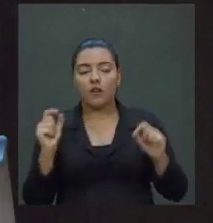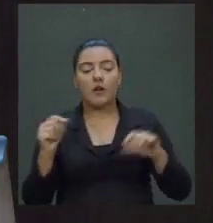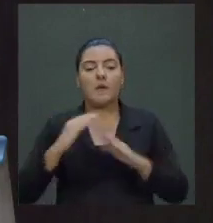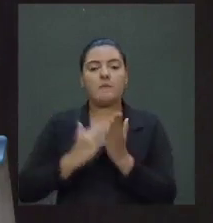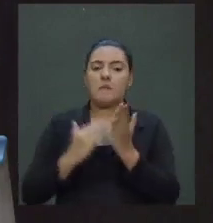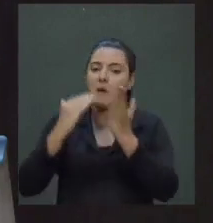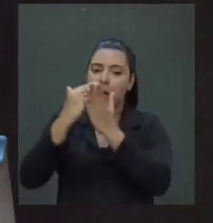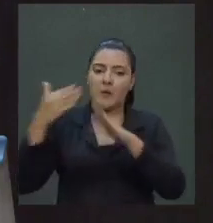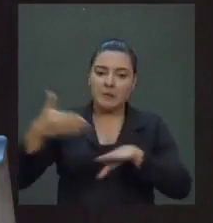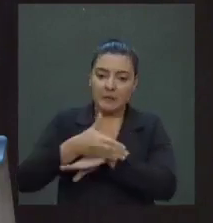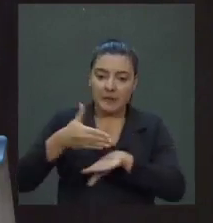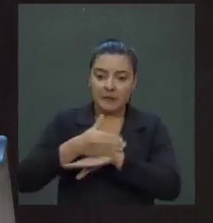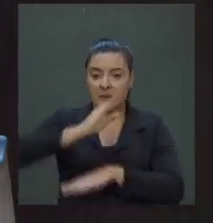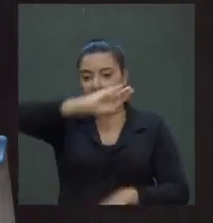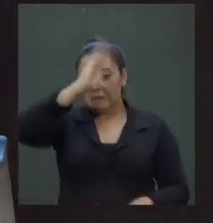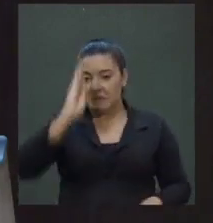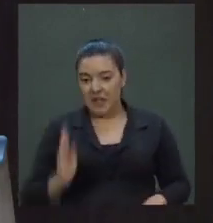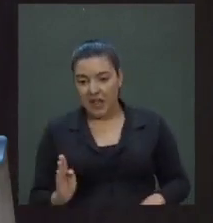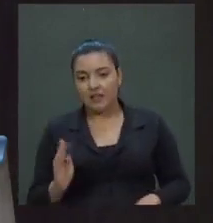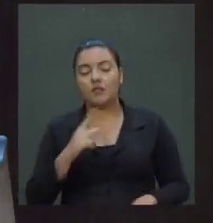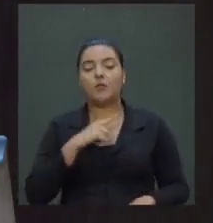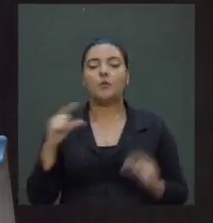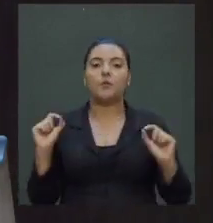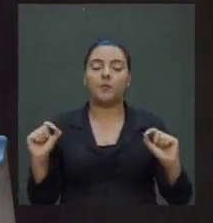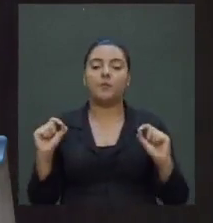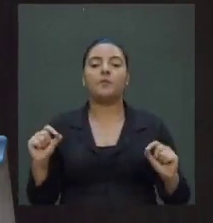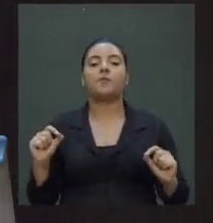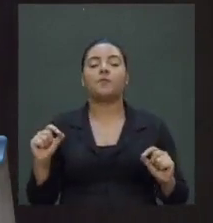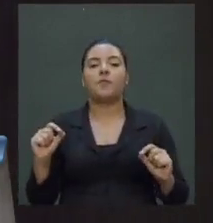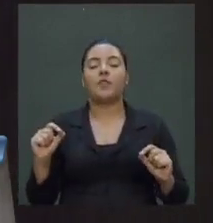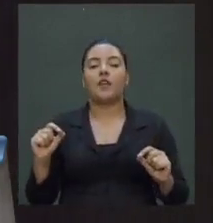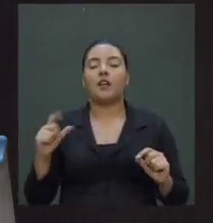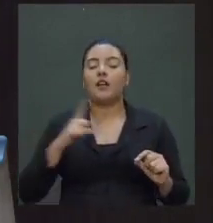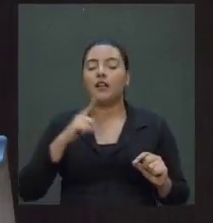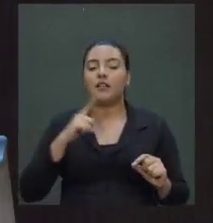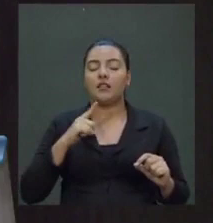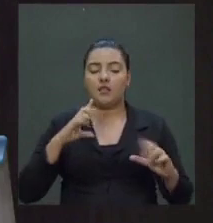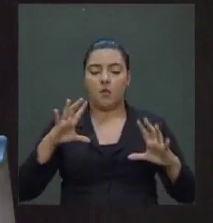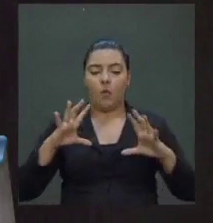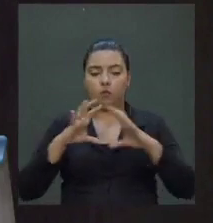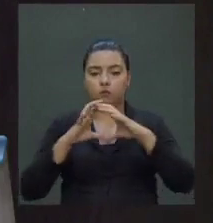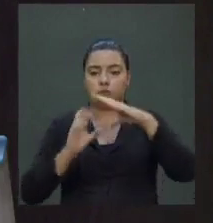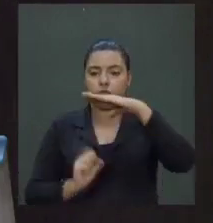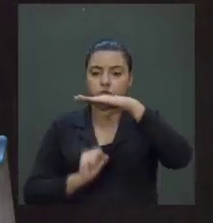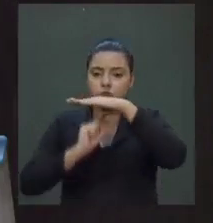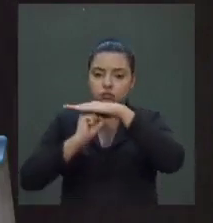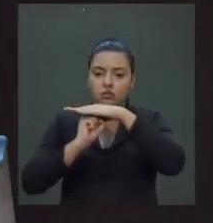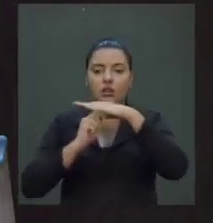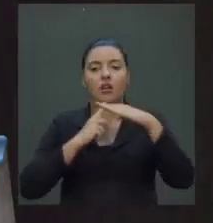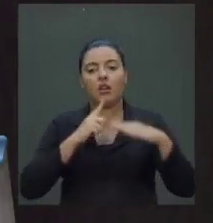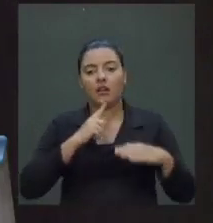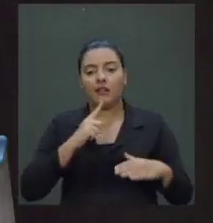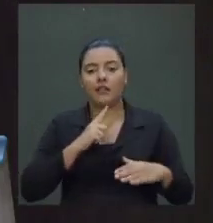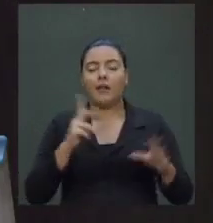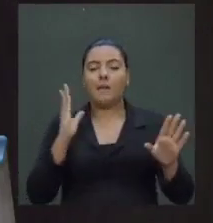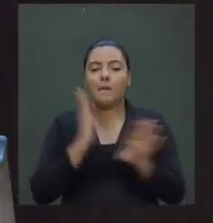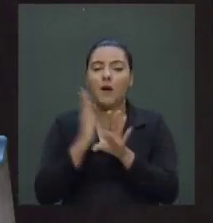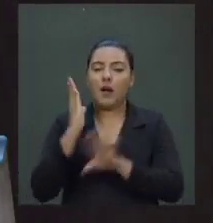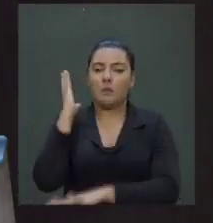maior participação do Brasil na emissão de gases do efeito estufa é do Pará em razão do